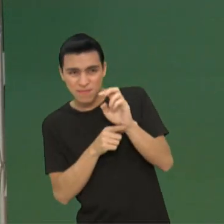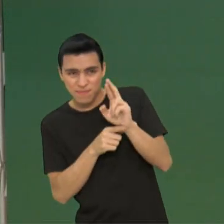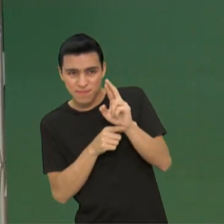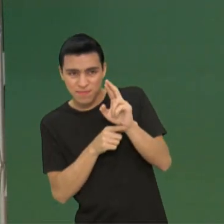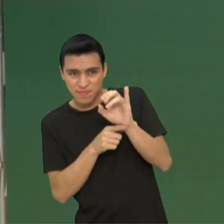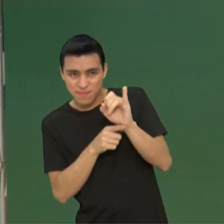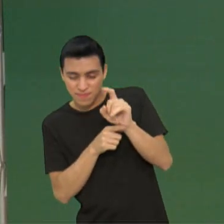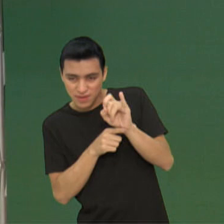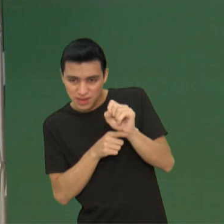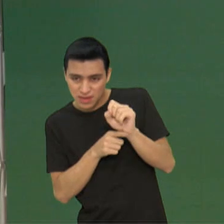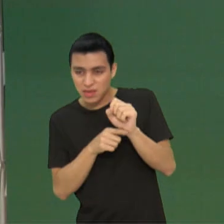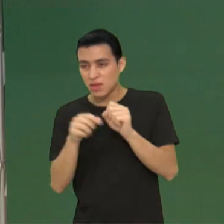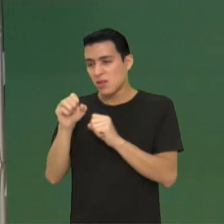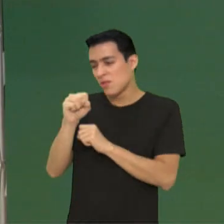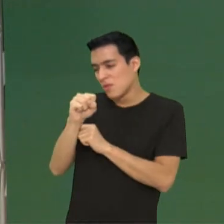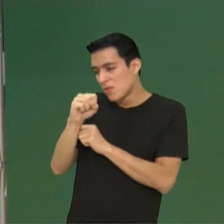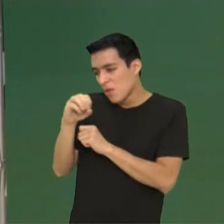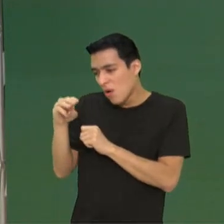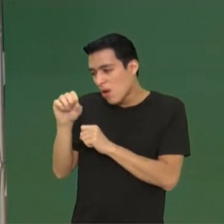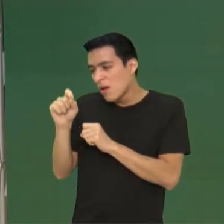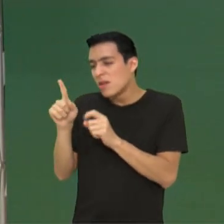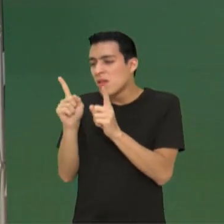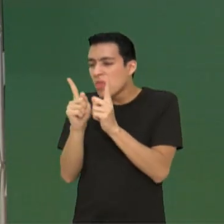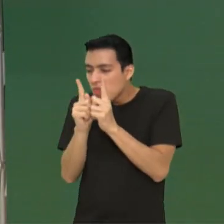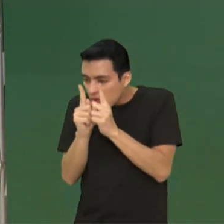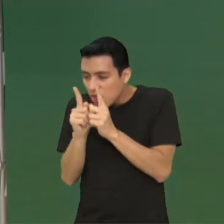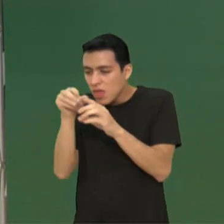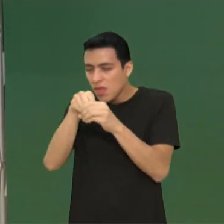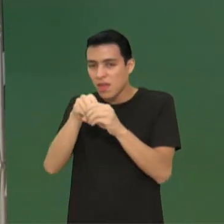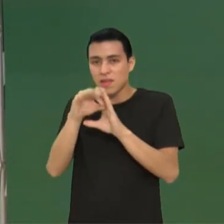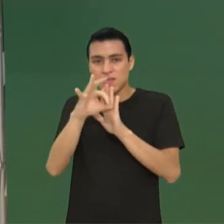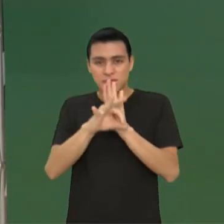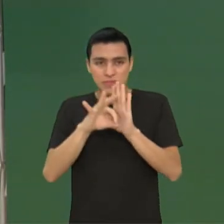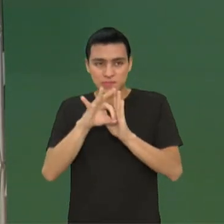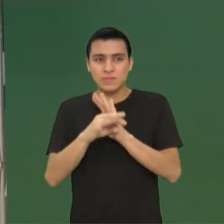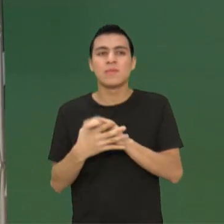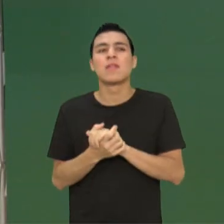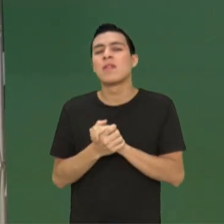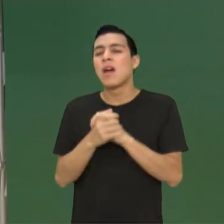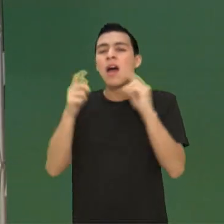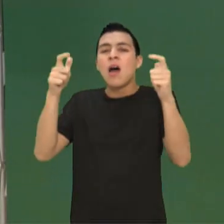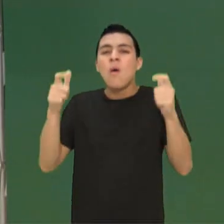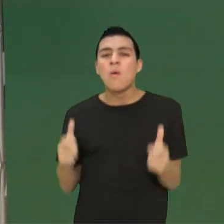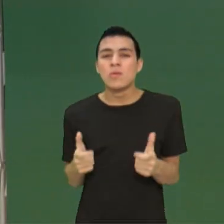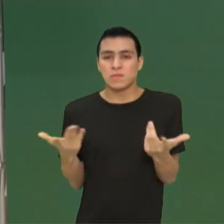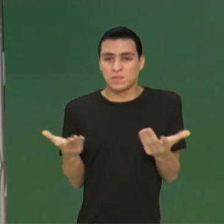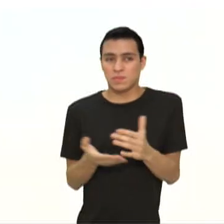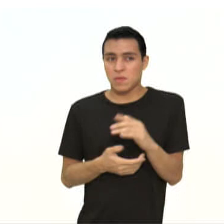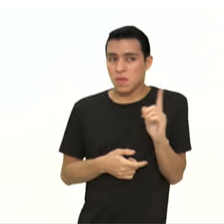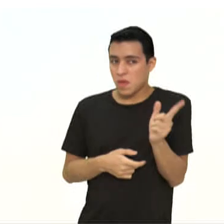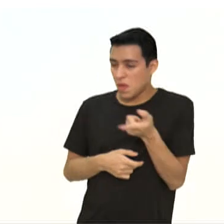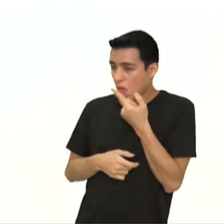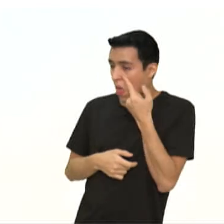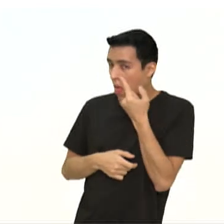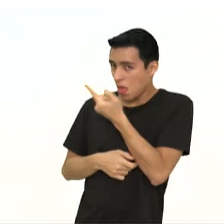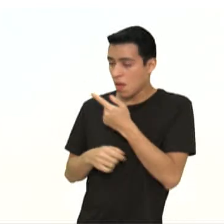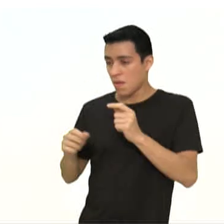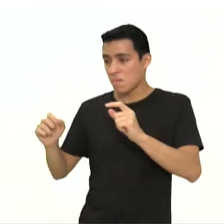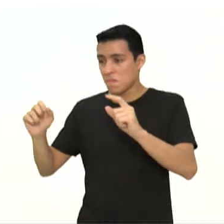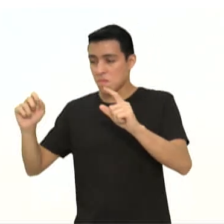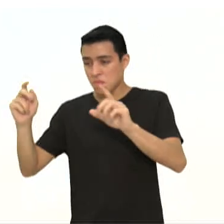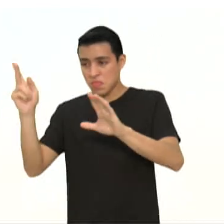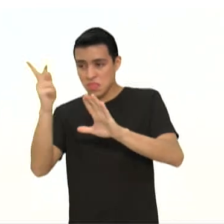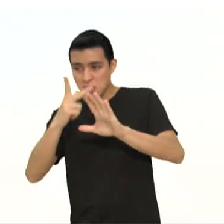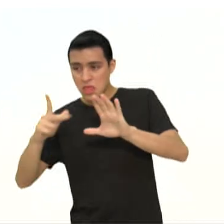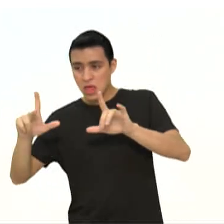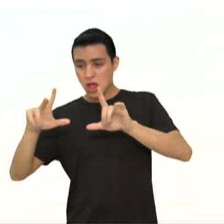passada, espacinho, pacotinho dentro da célula, correto? Aonde estão eles? Nesse modelo 3D, representados